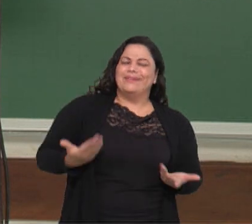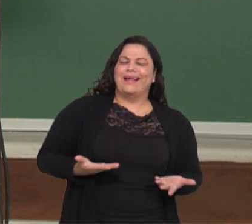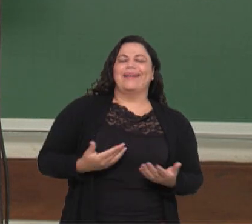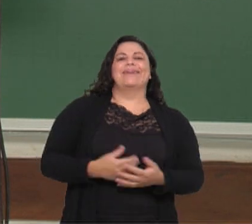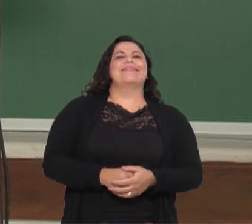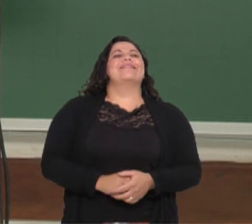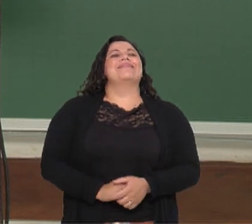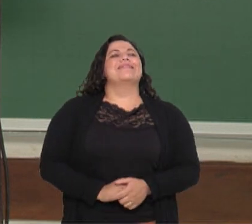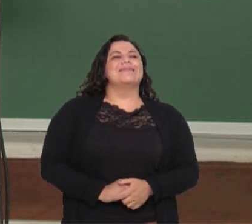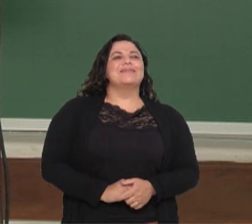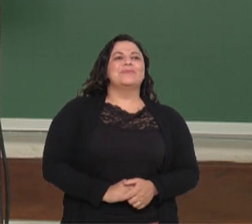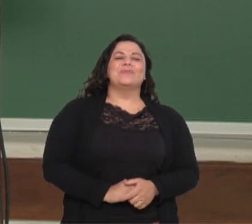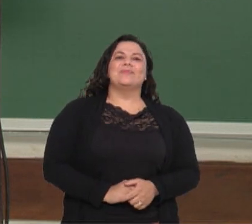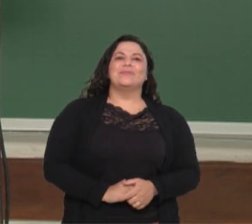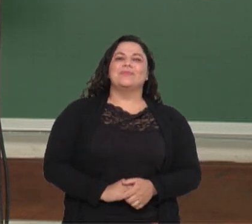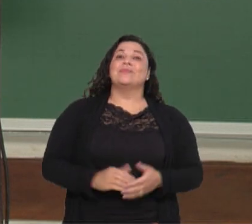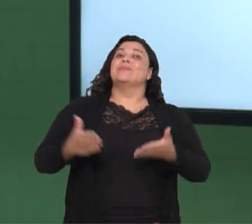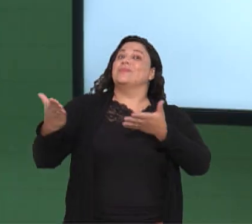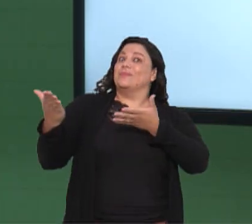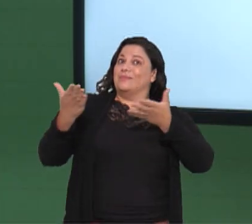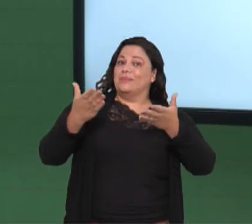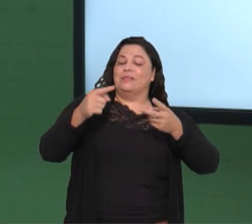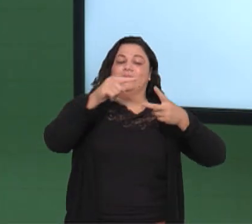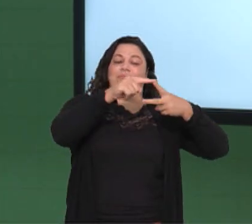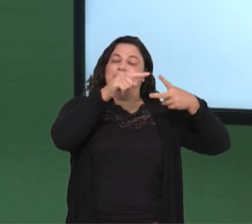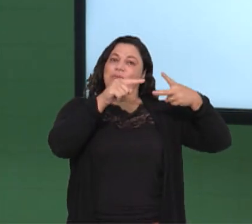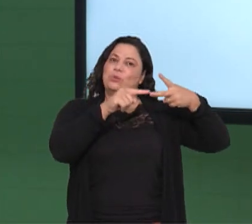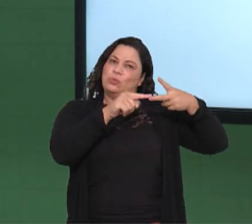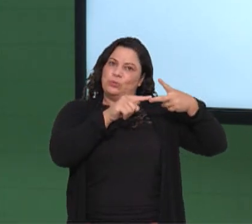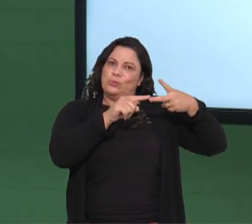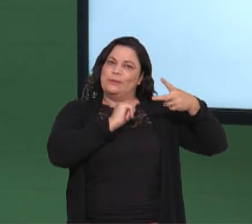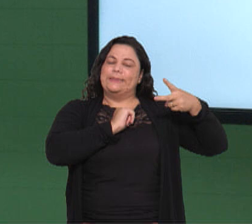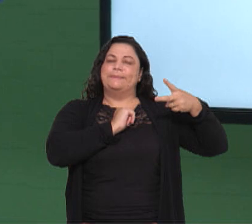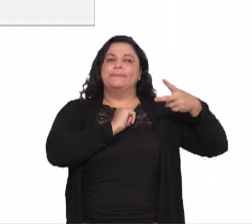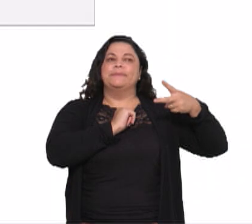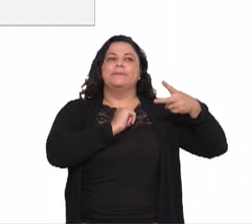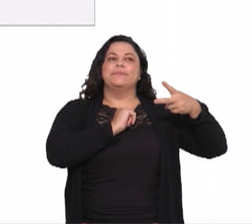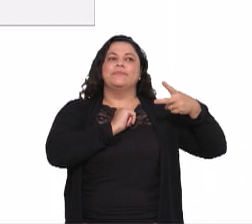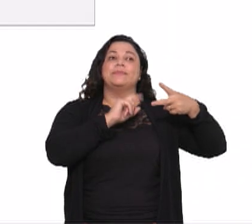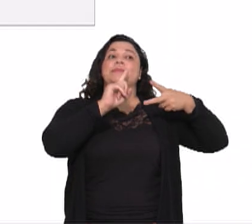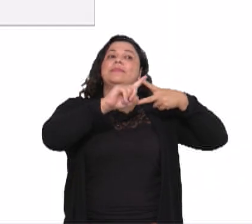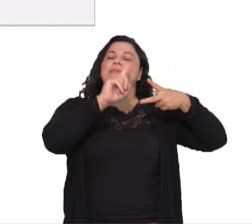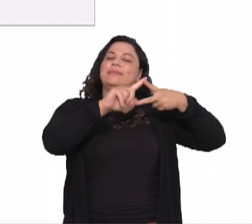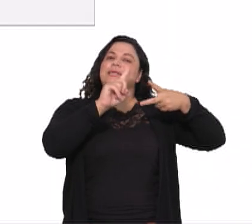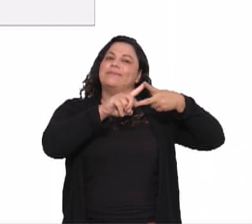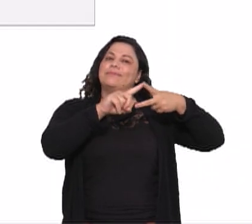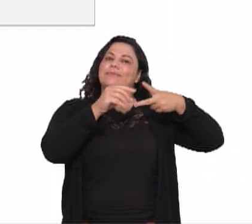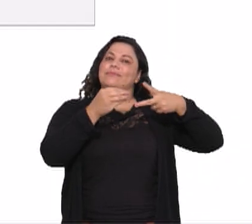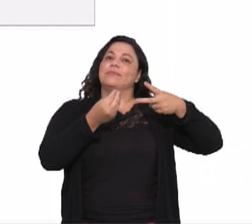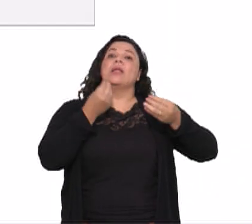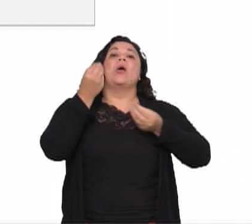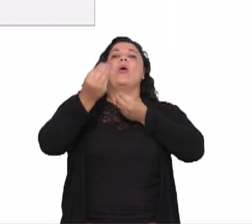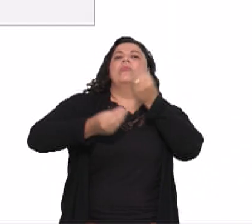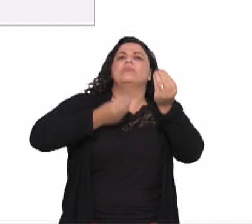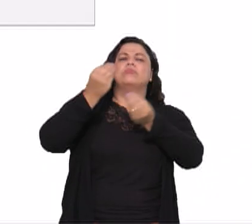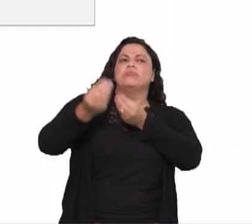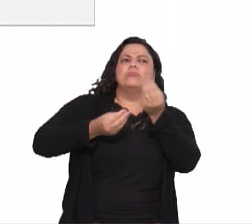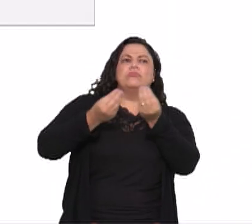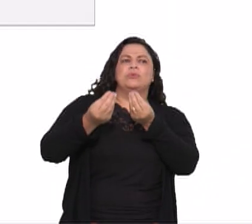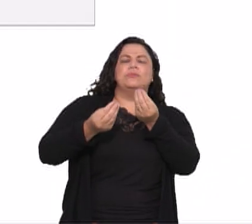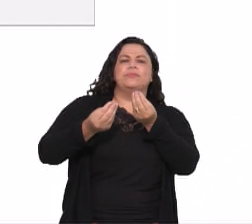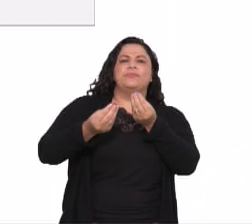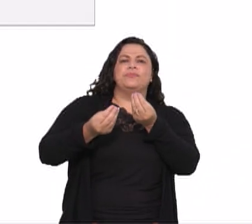última aula. Trouxe aqui para vocês duas questões aí para retomar esses conteúdos. Primeira questão ali, como é a